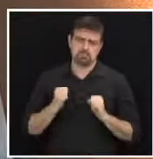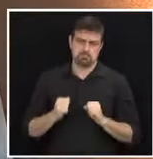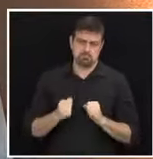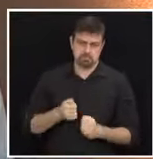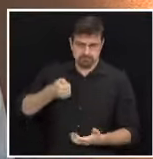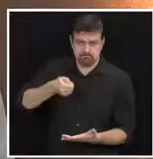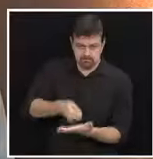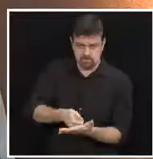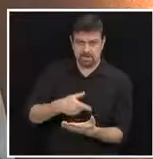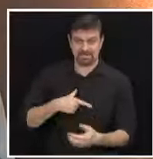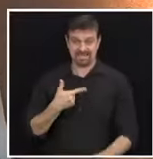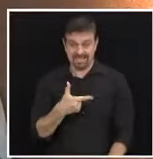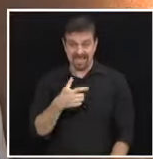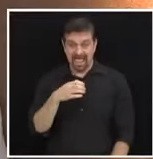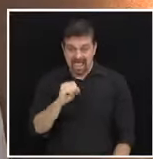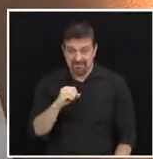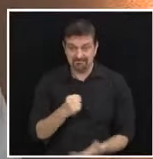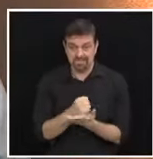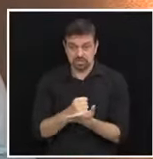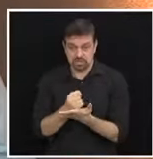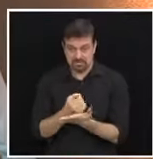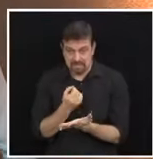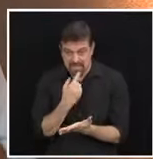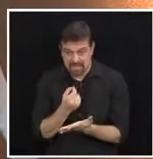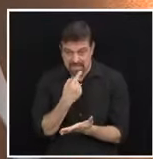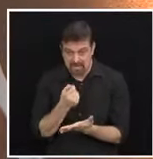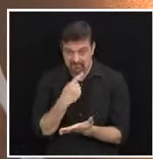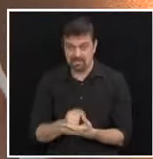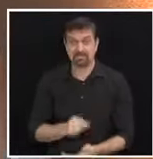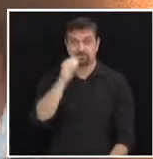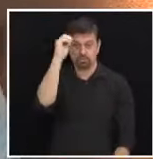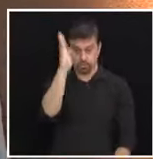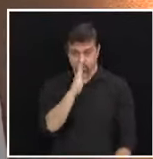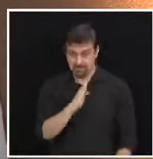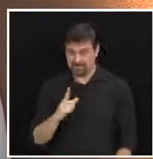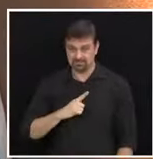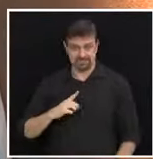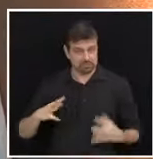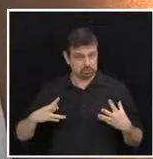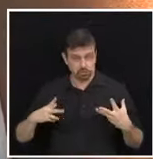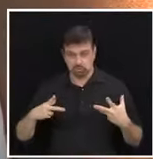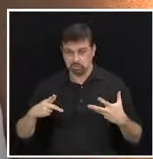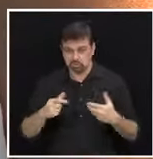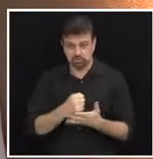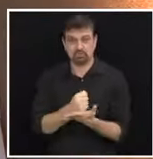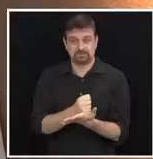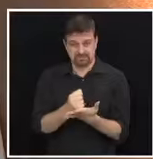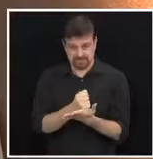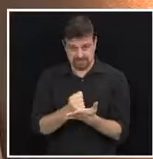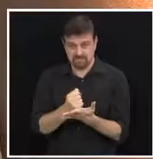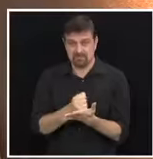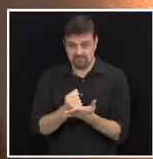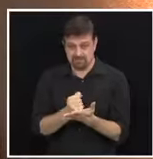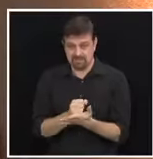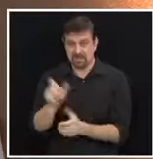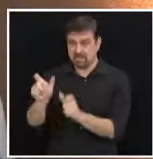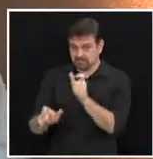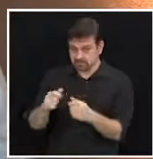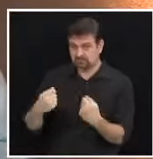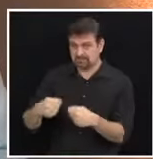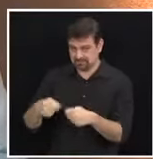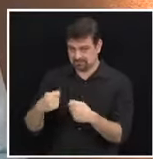mais de 20 diferentes antirretrovirais. O Brasil disponibiliza todos esses antirretrovirais aos pacientes que tomam o